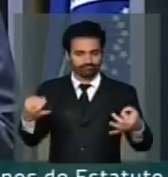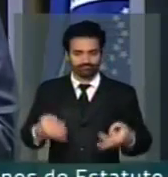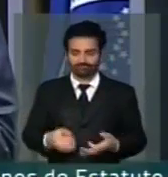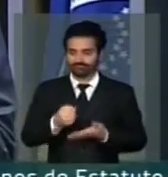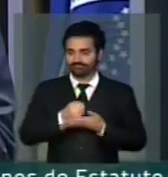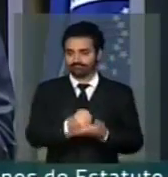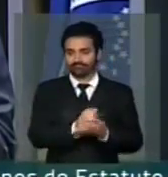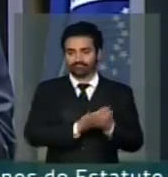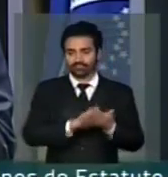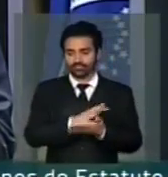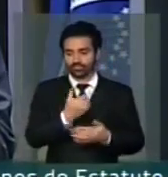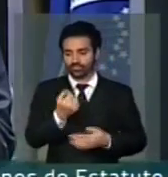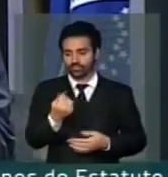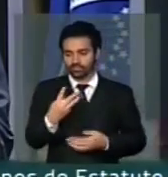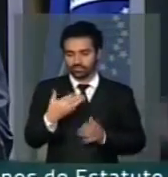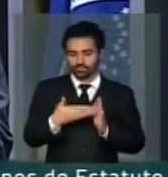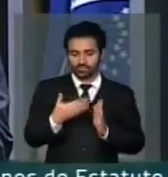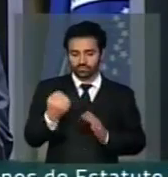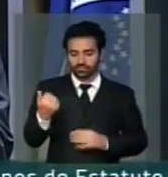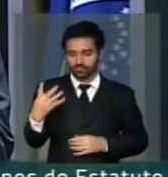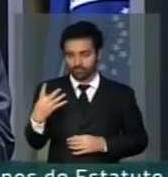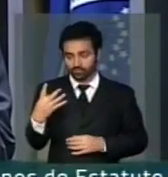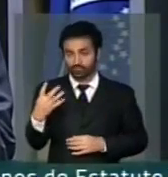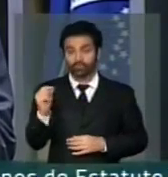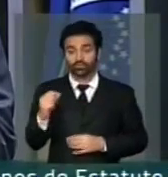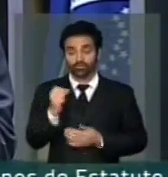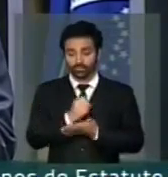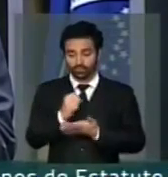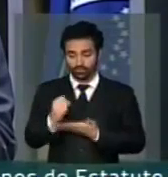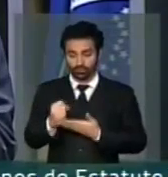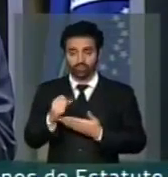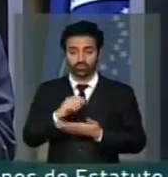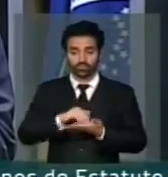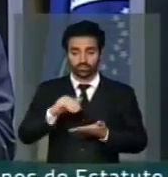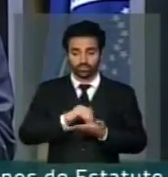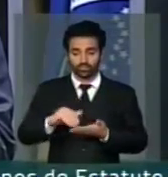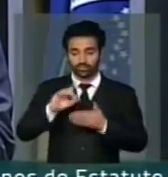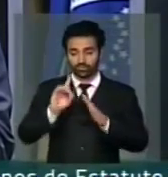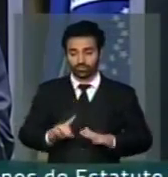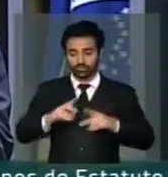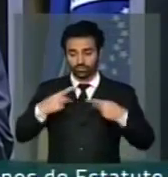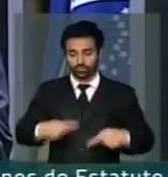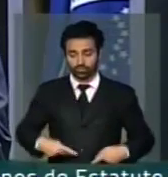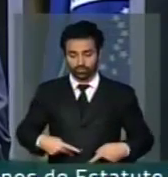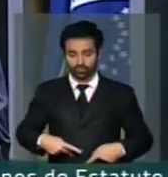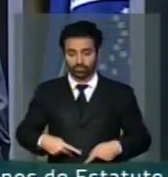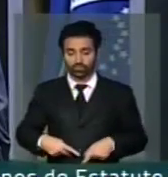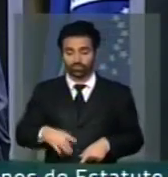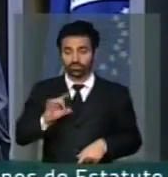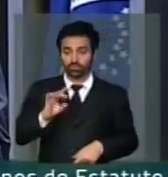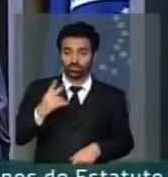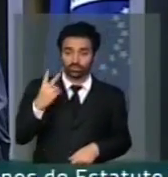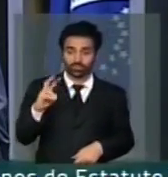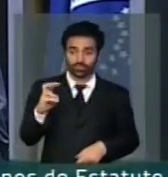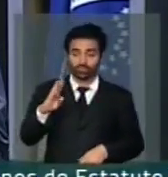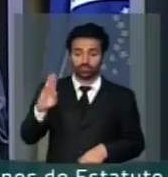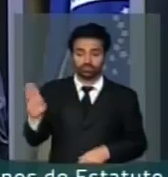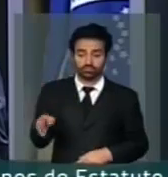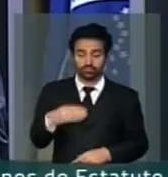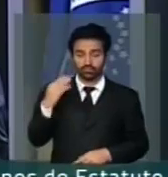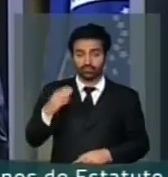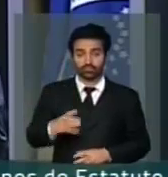Entre 2013 e 2014, os convênios firmados pela Secretaria dos Direitos Humanos da Presidência, só 25 milhões de total